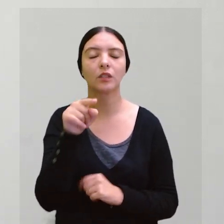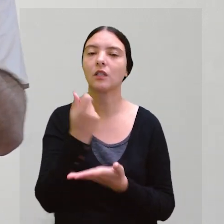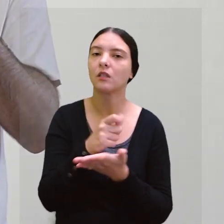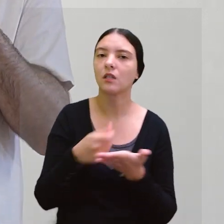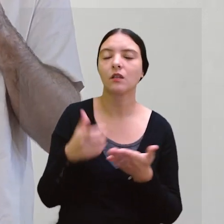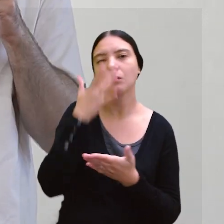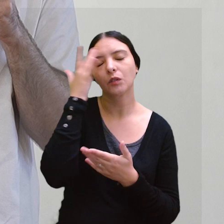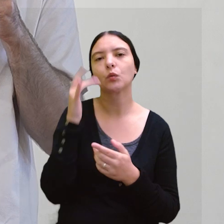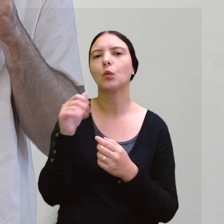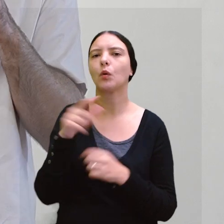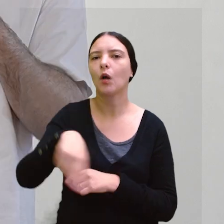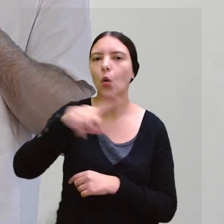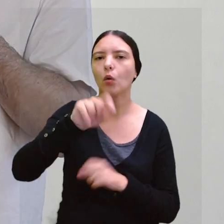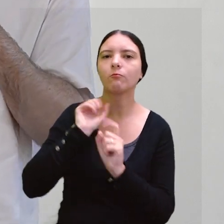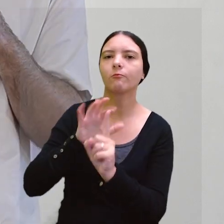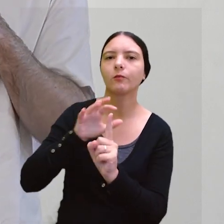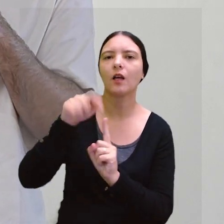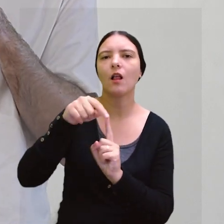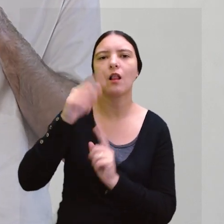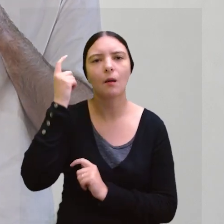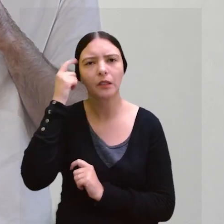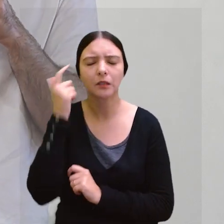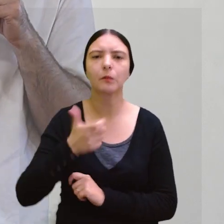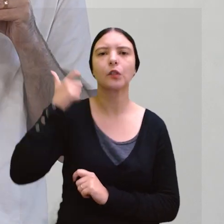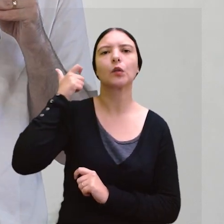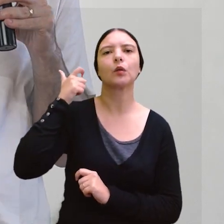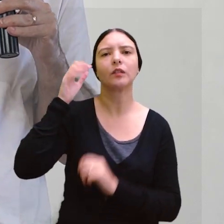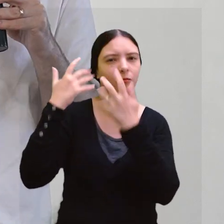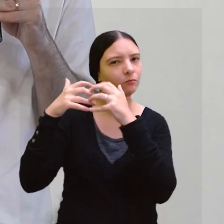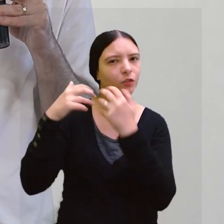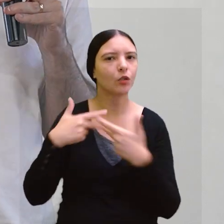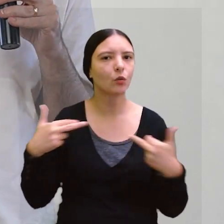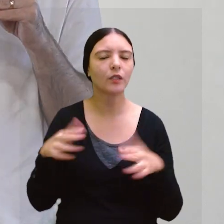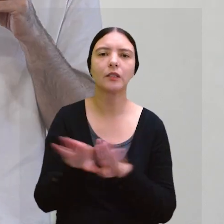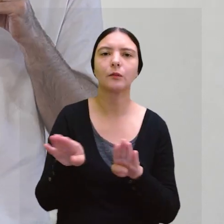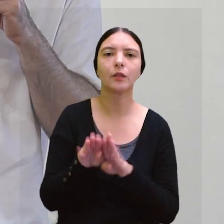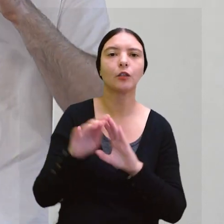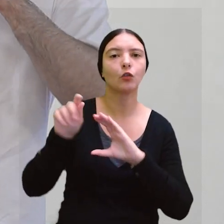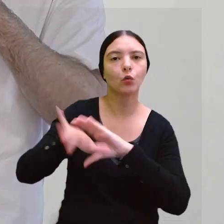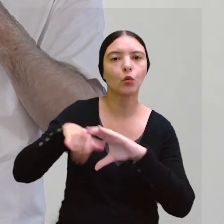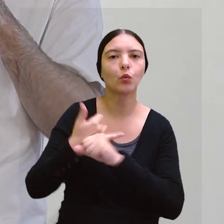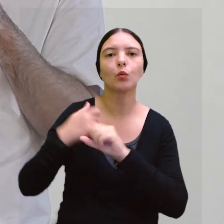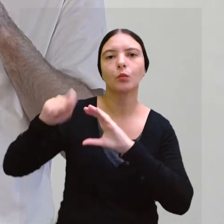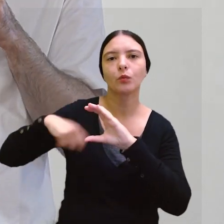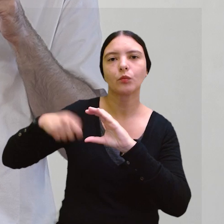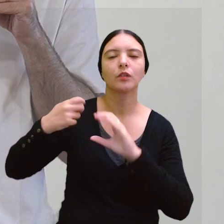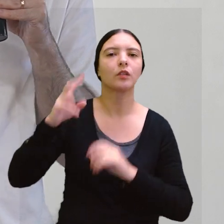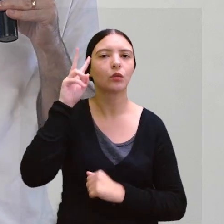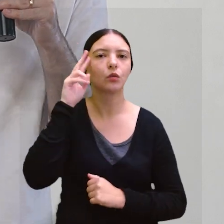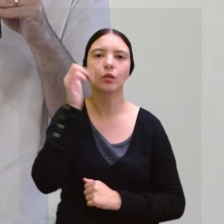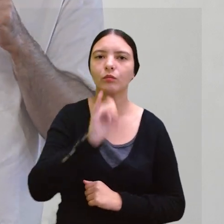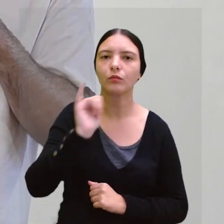influenciando as pessoas a pensarem as coisas, a refletirem sobre as coisas. Também quando você produz um vídeo no YouTube, quando você está produzindo uma narrativa